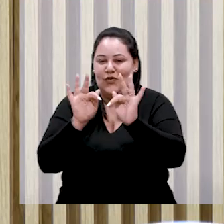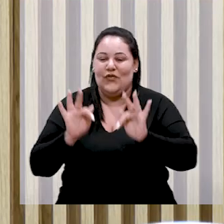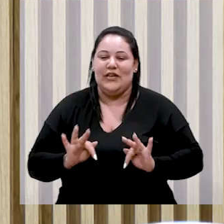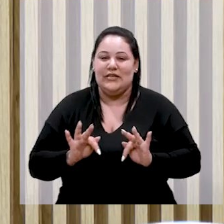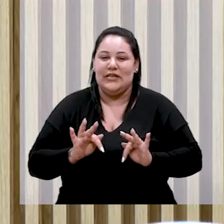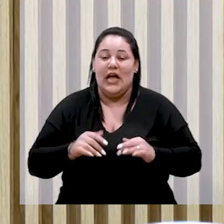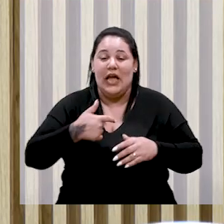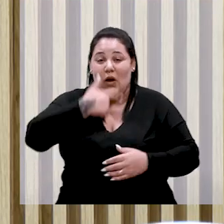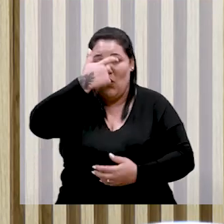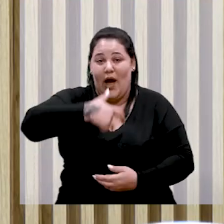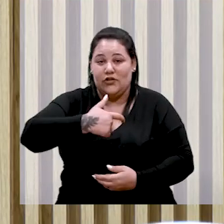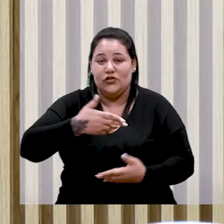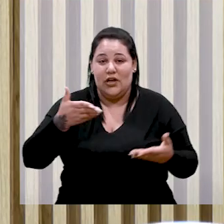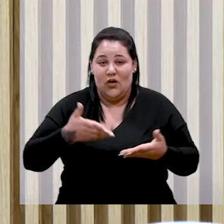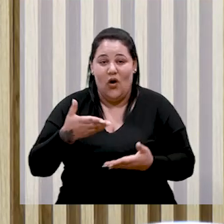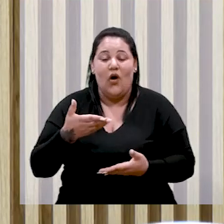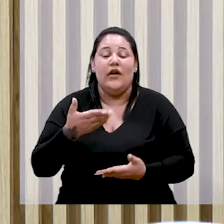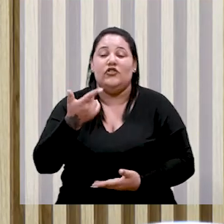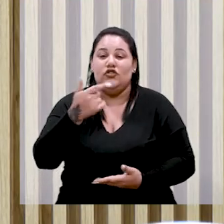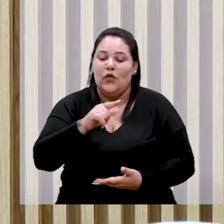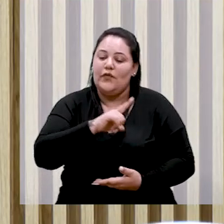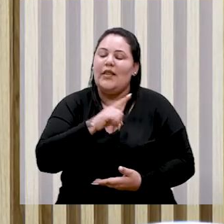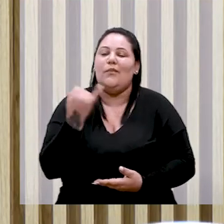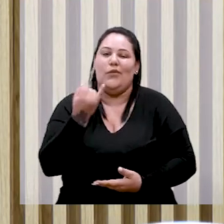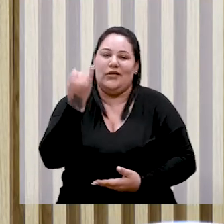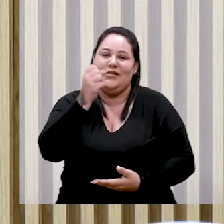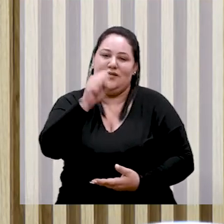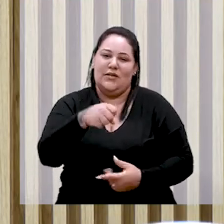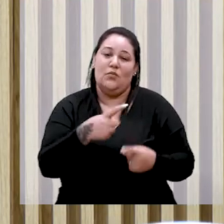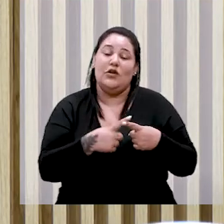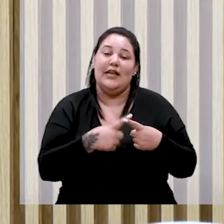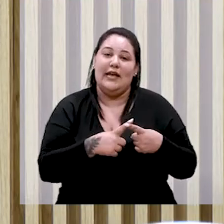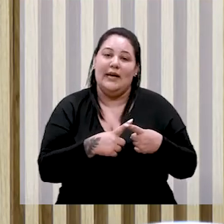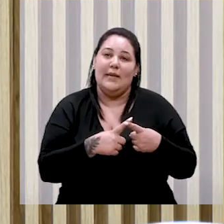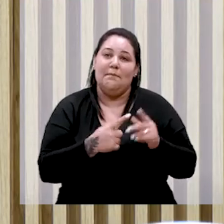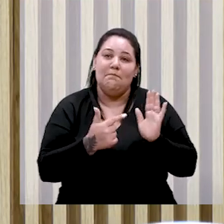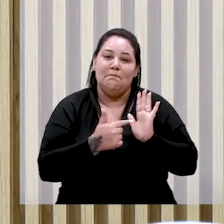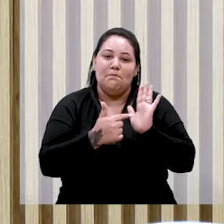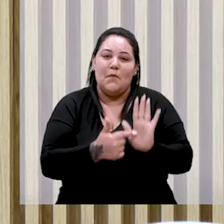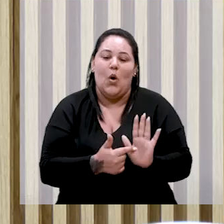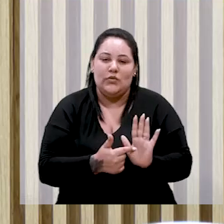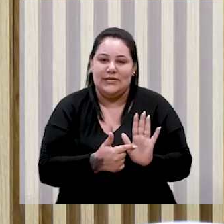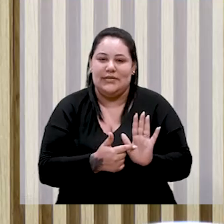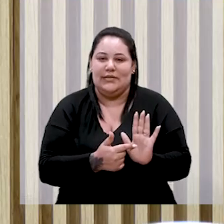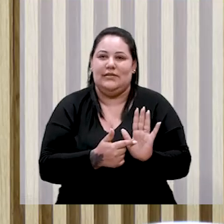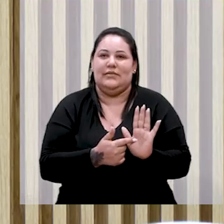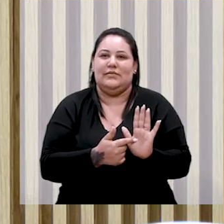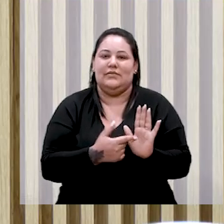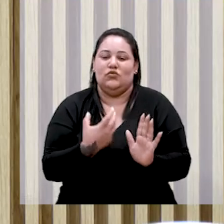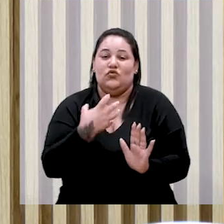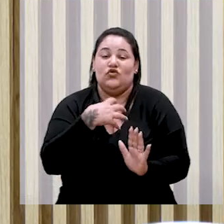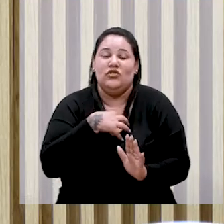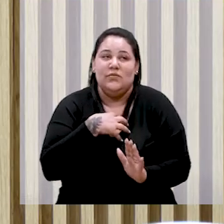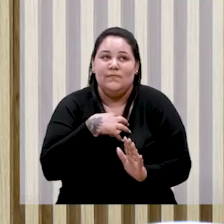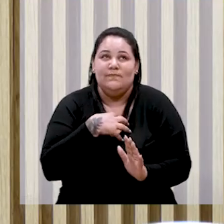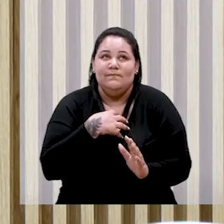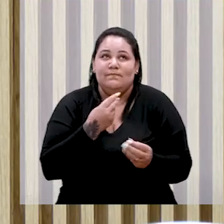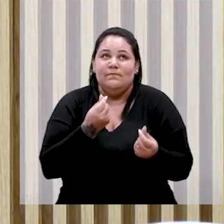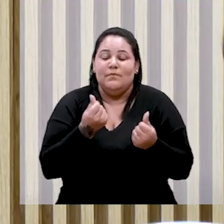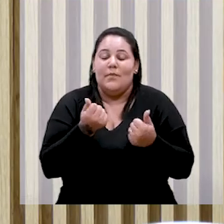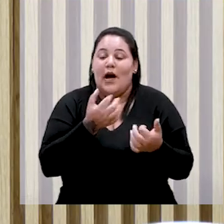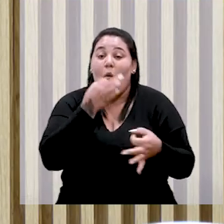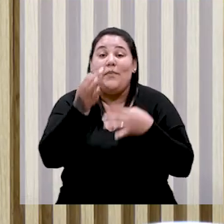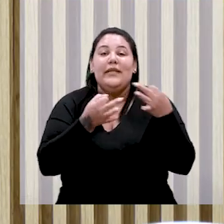assim, e acho que essa renovação, ela tem a sua importância, porque ela também traz esse ar diferente, né? Esse outro